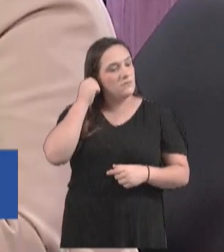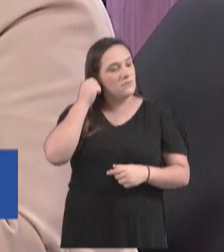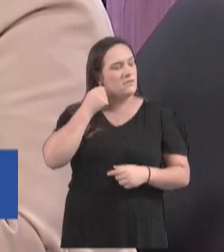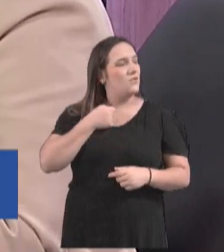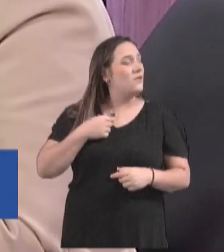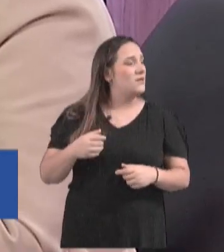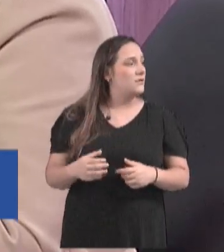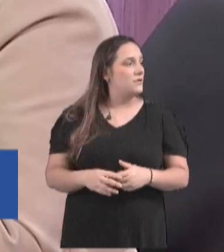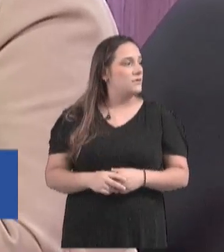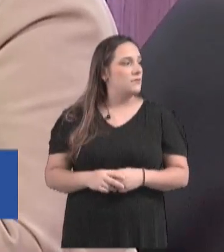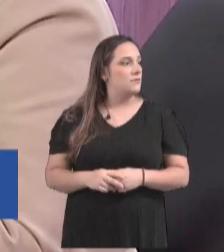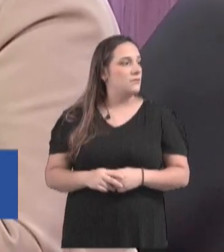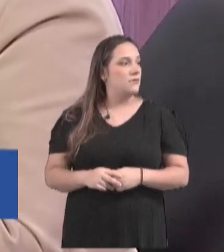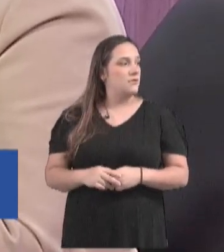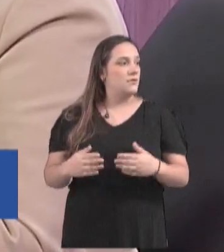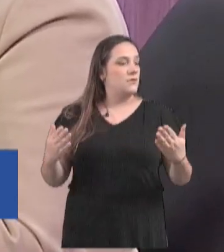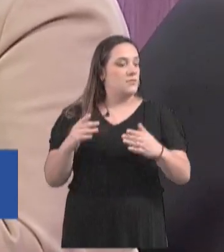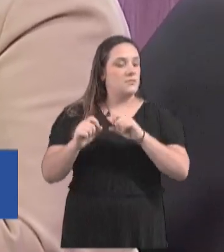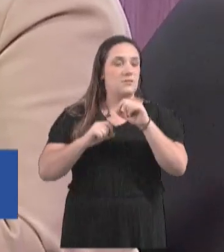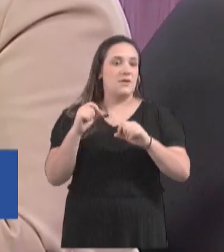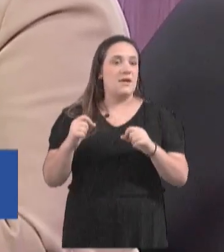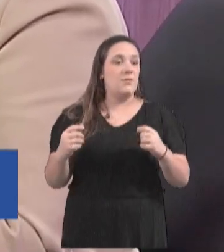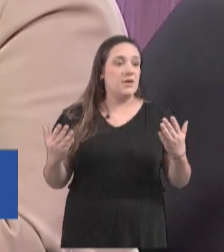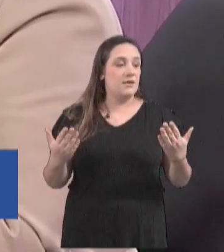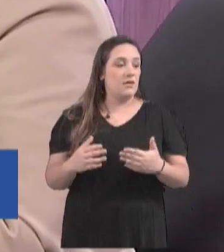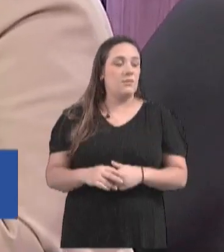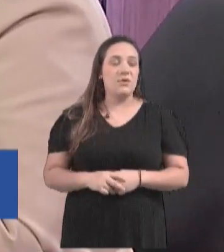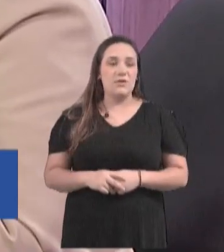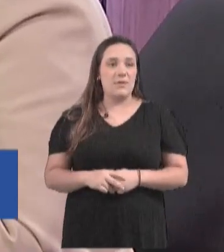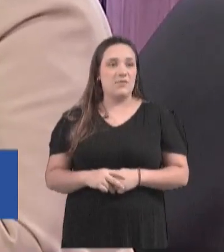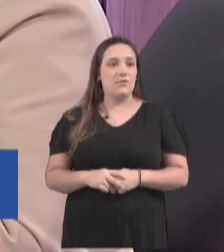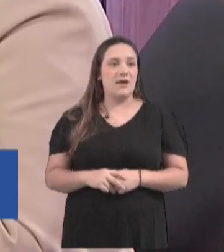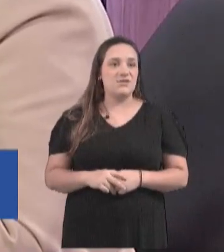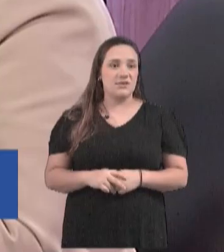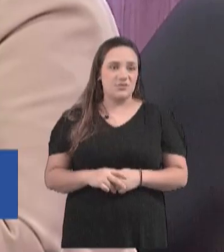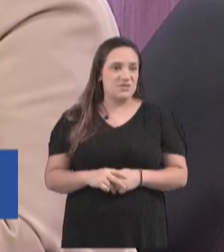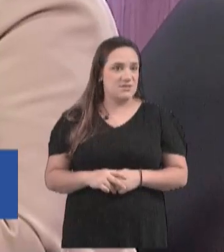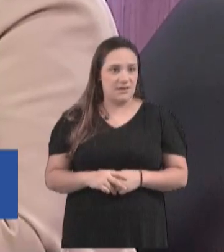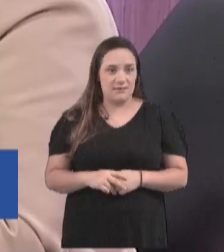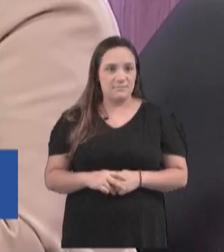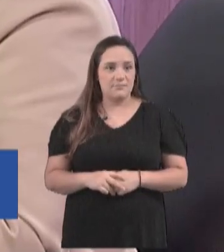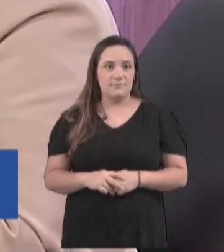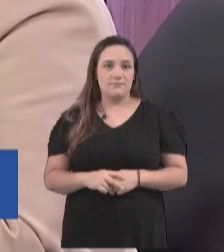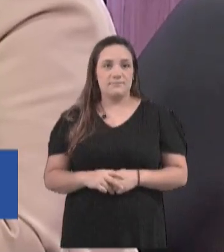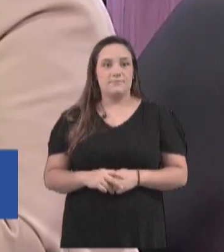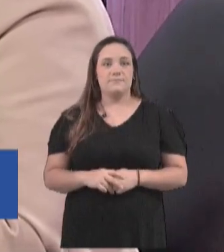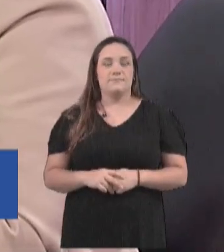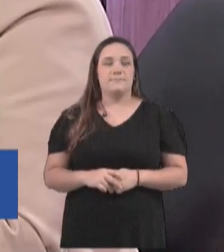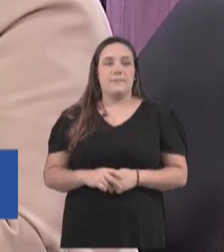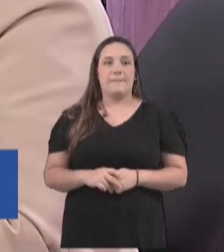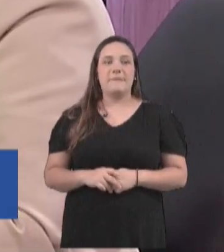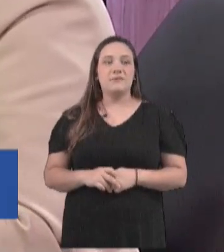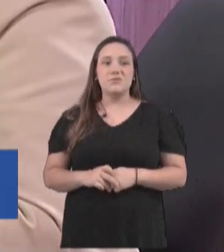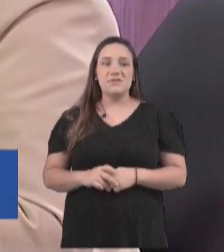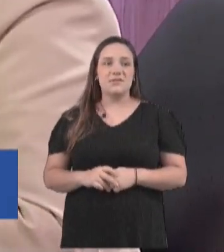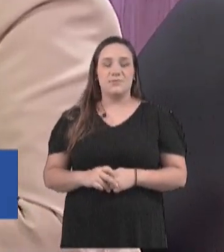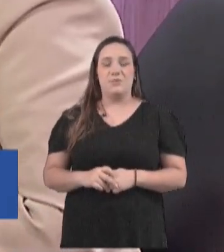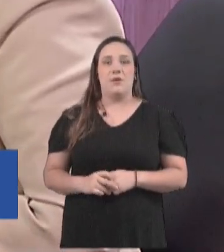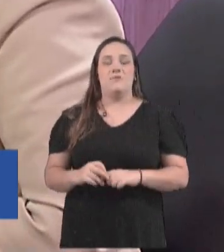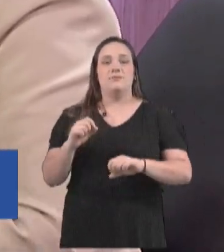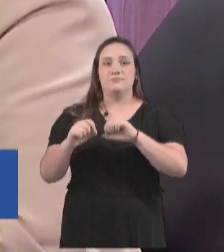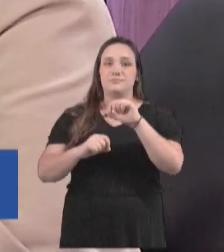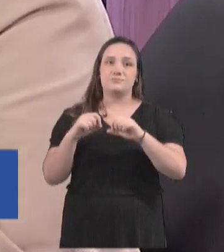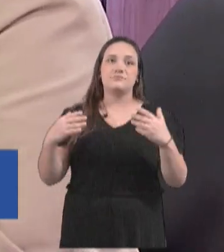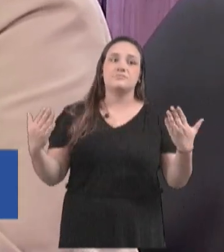Então, são aspectos que nós temos que discutir, né? E eu acho que assim